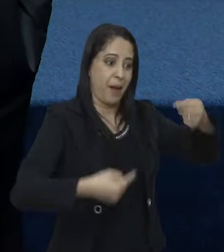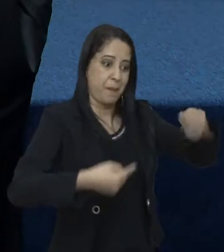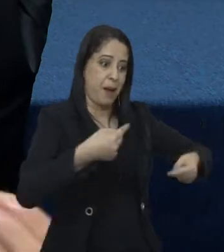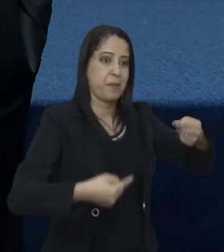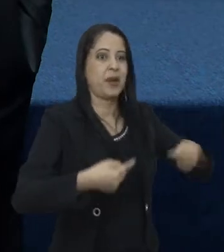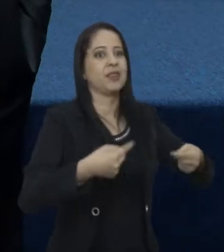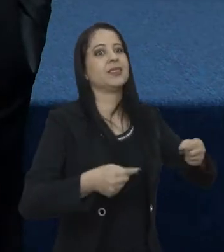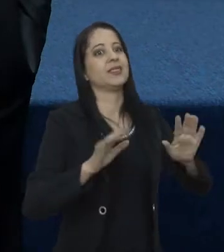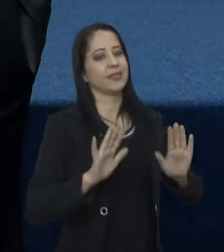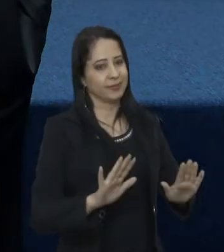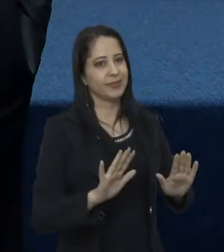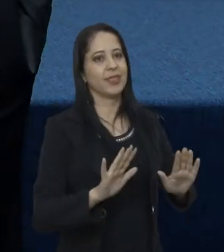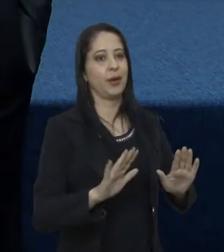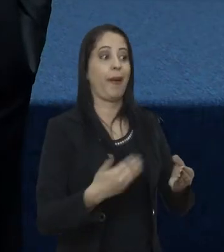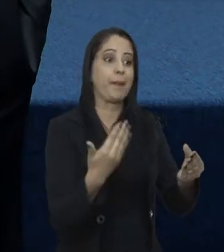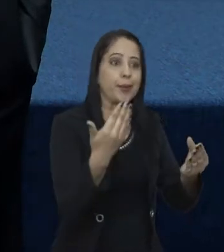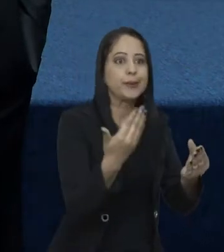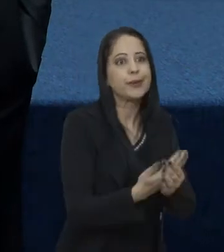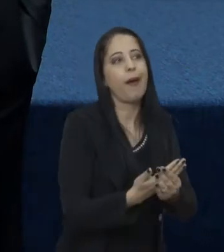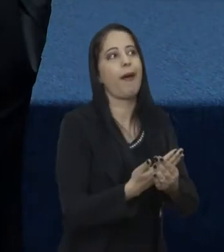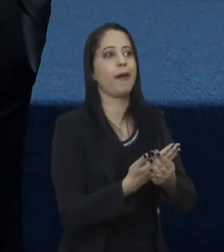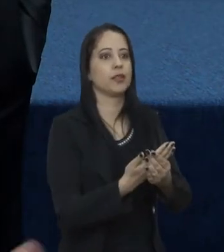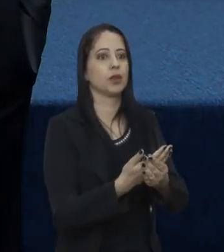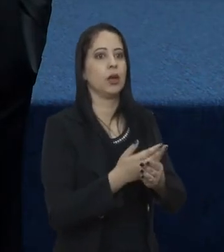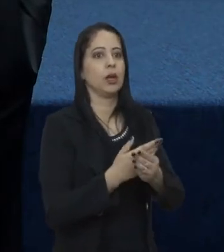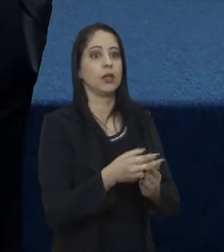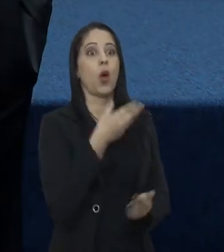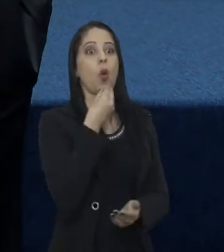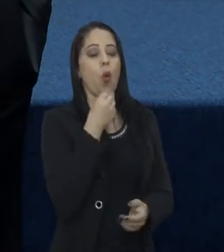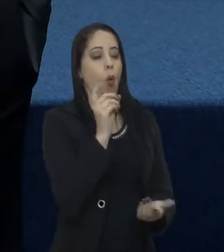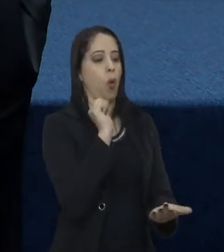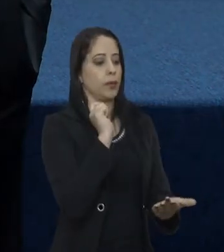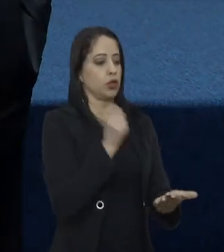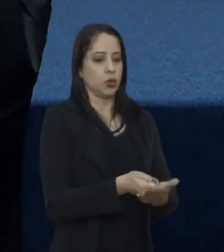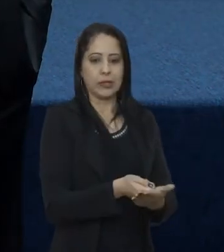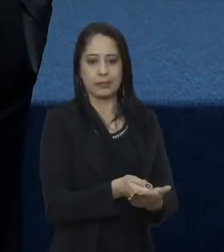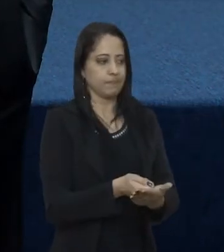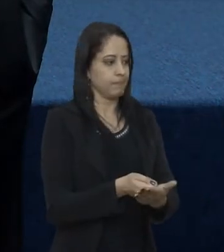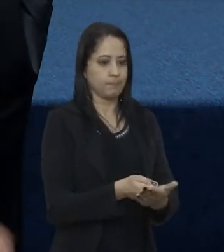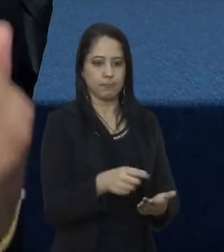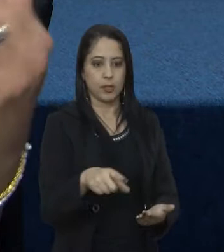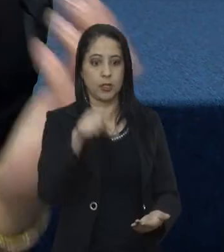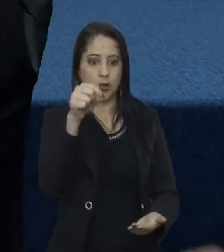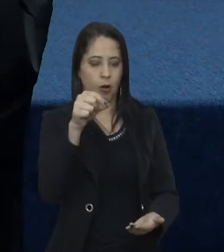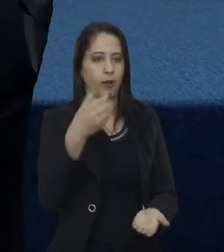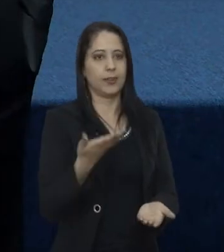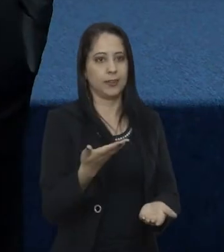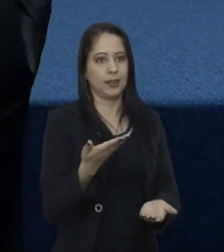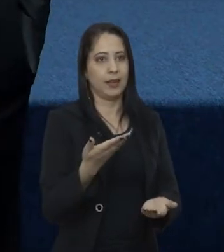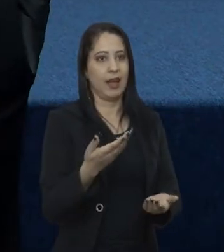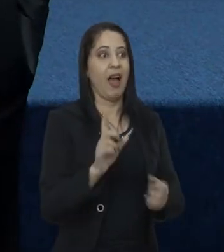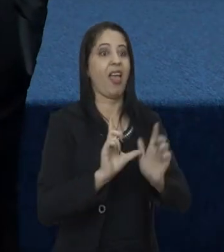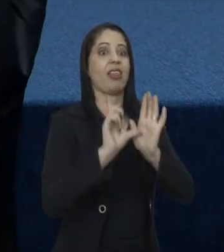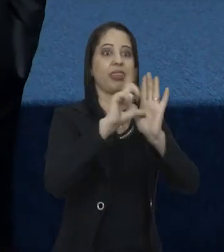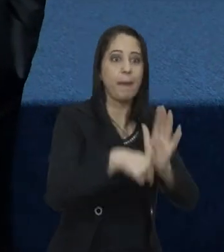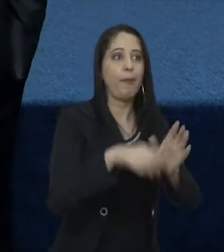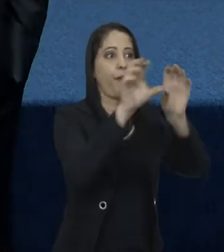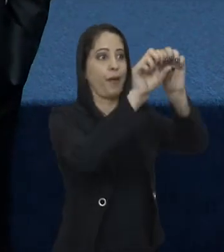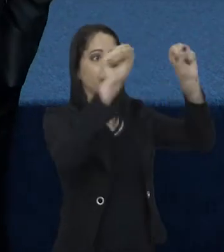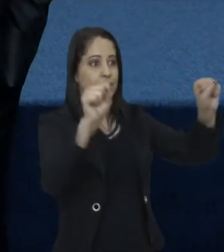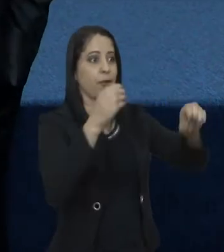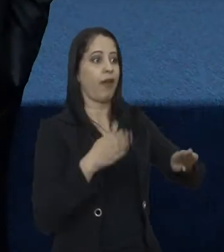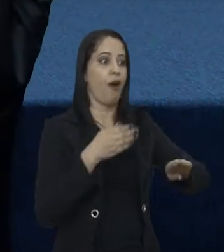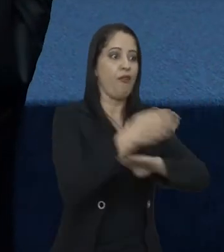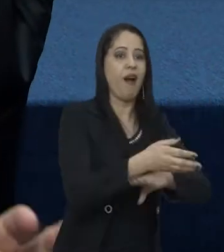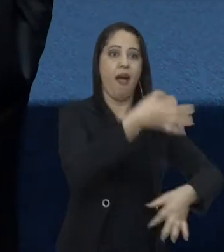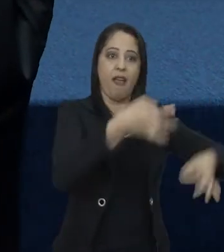discussão jurídica e entra no com processo aí o juiz decidiu de um lado do outro aí vai ter que ir para o tribunal Então seria